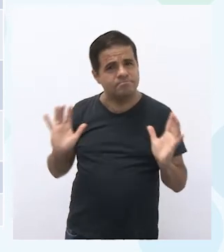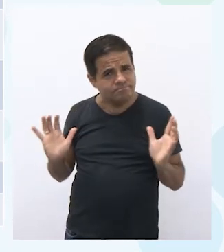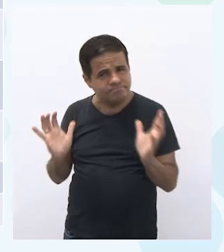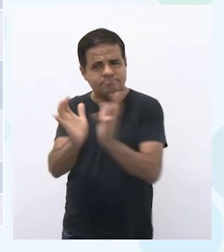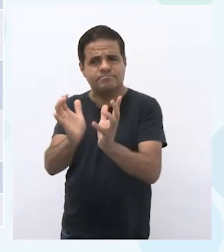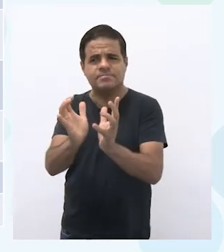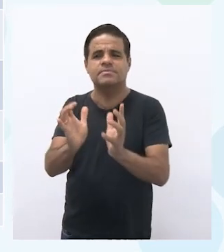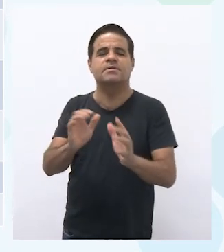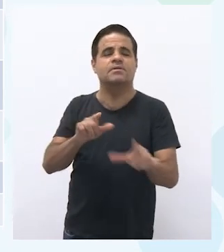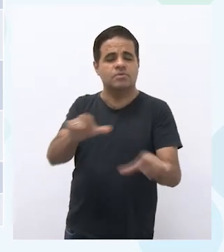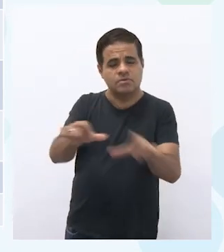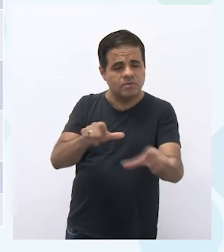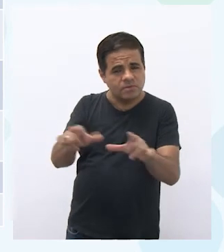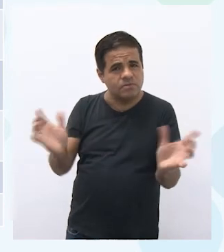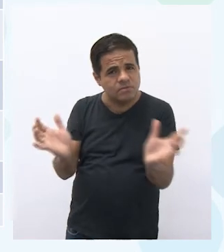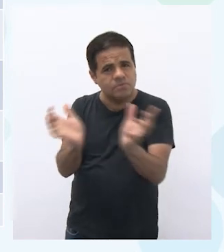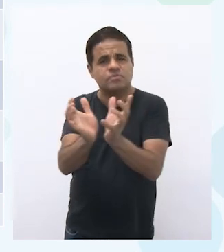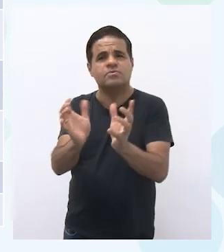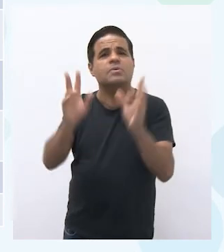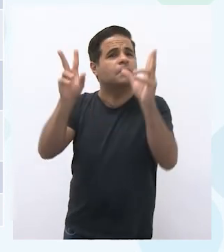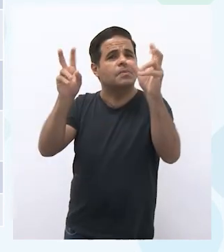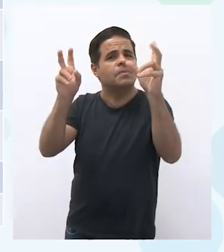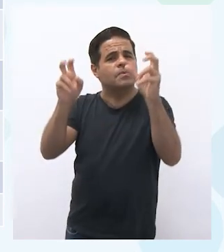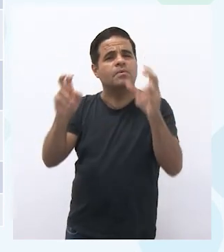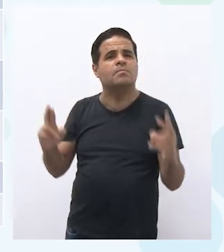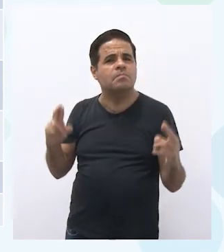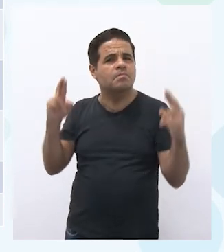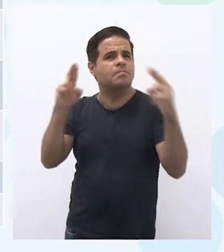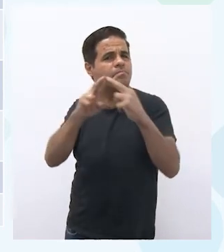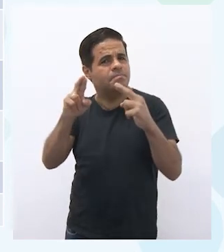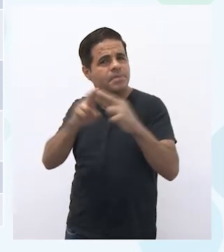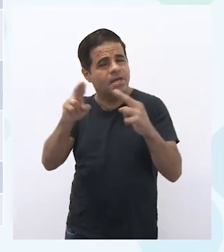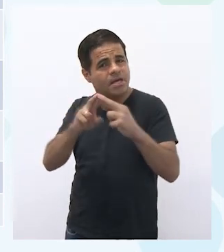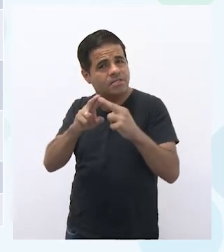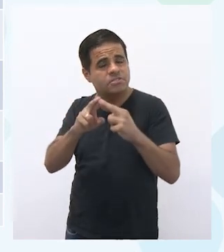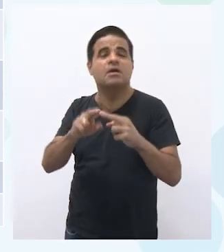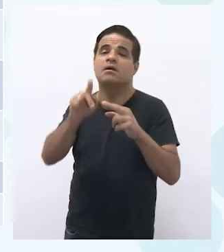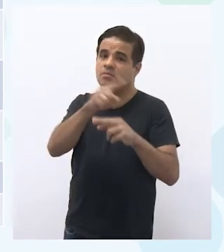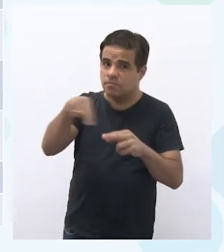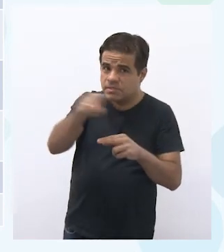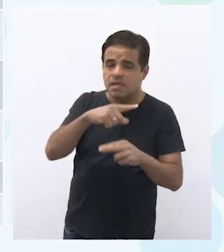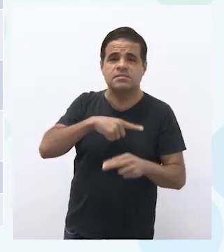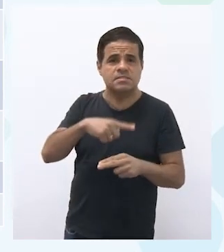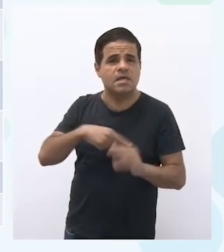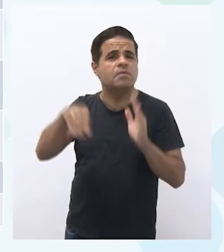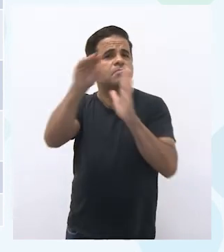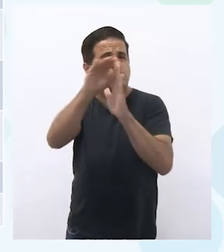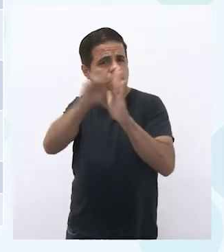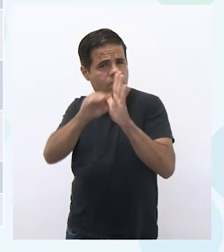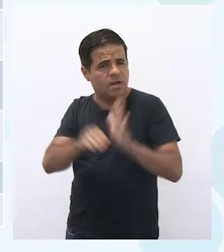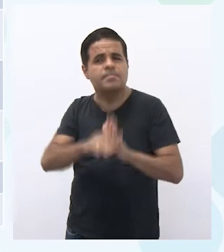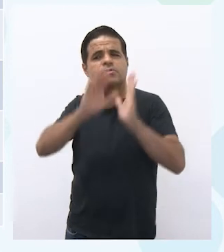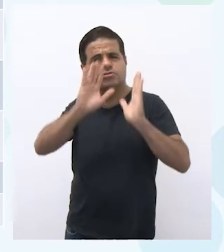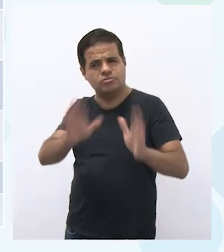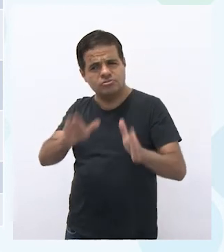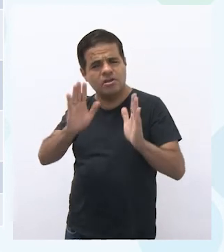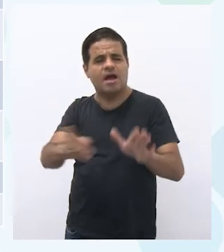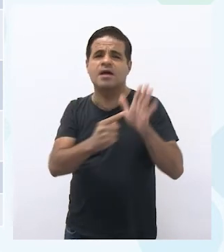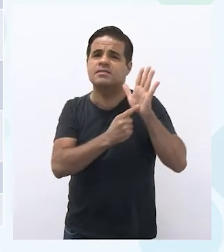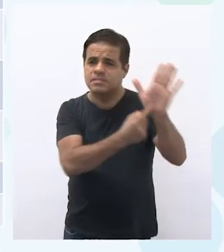coletivamente com esse assunto na rede, né? Então, vocês têm aí os programas que já foram